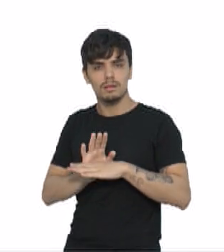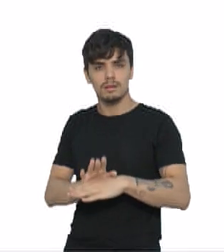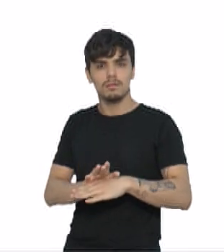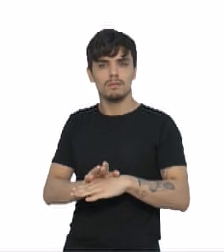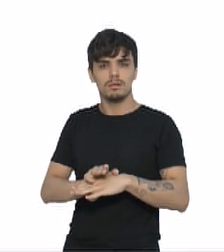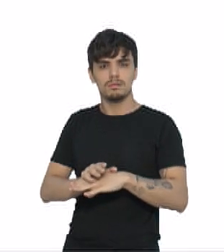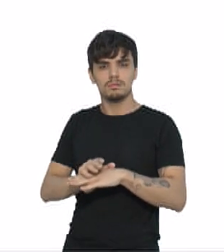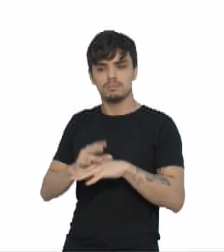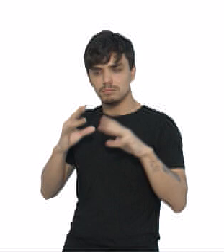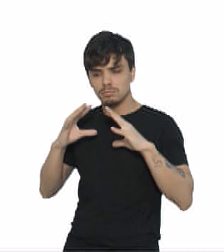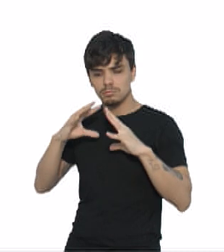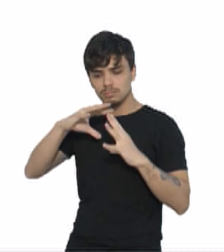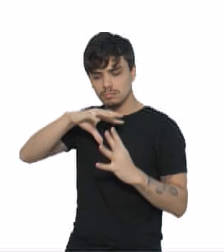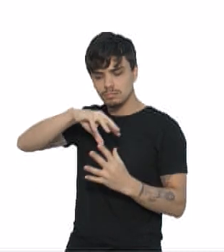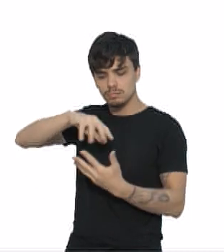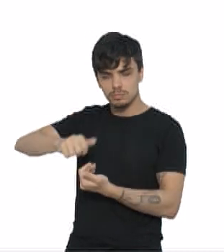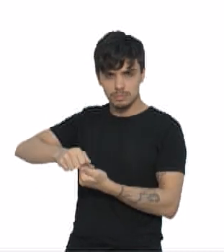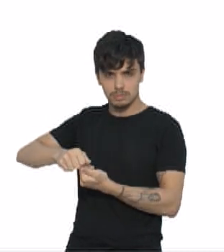as razões